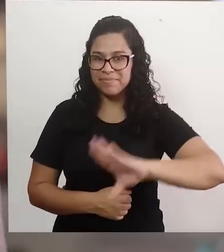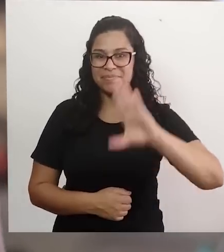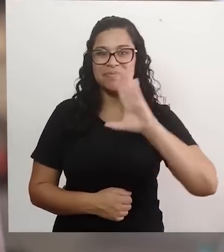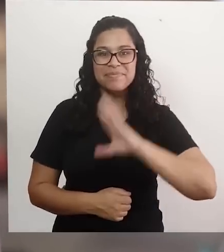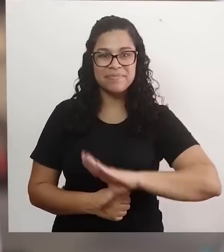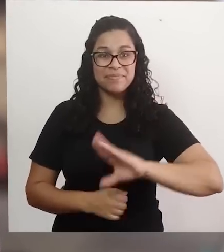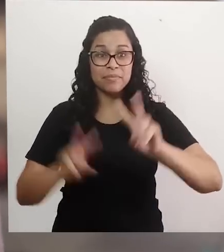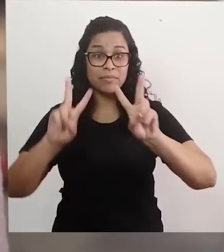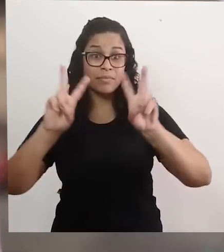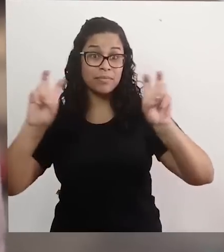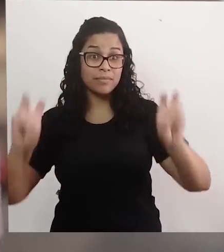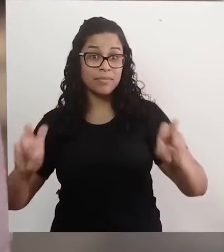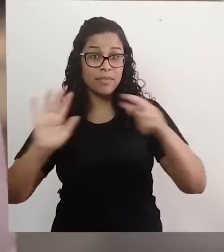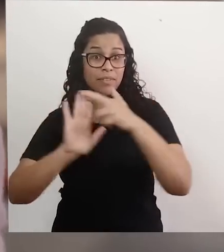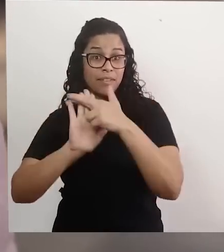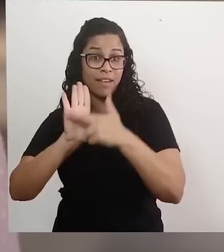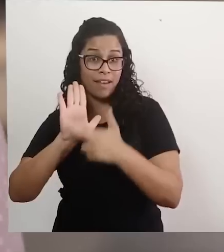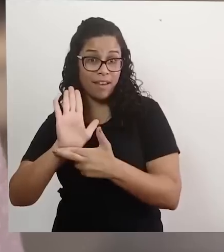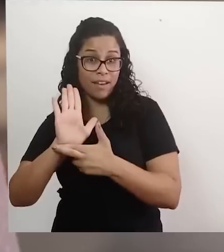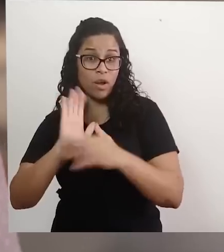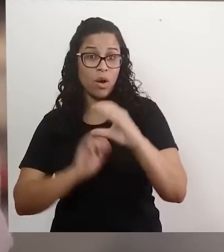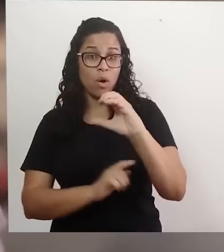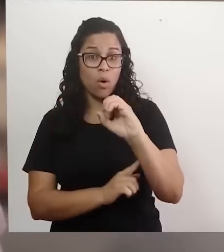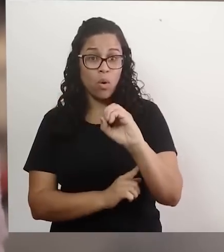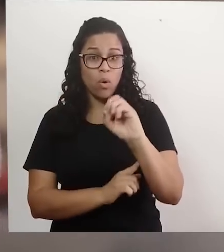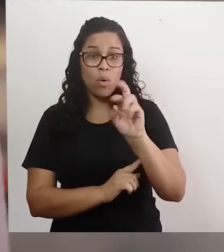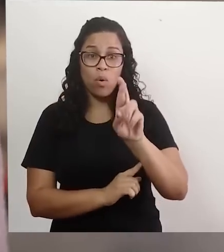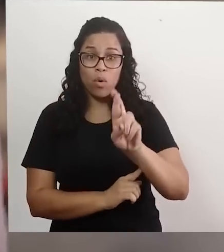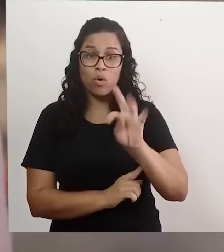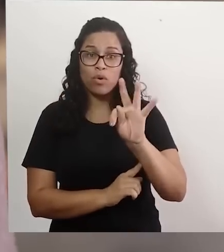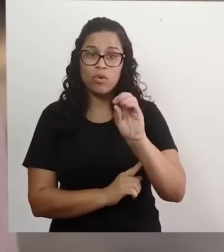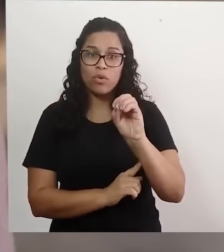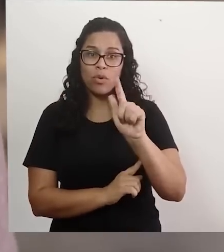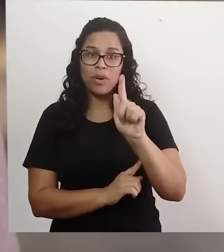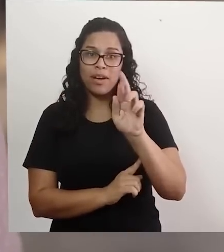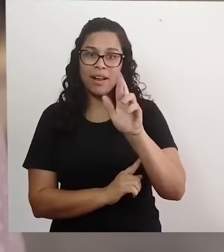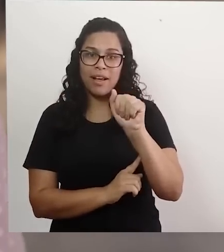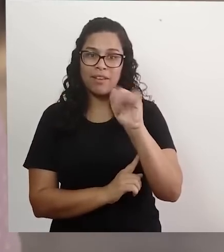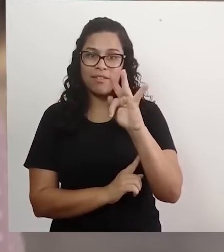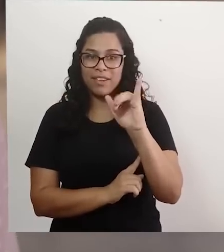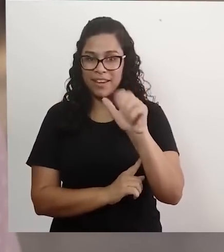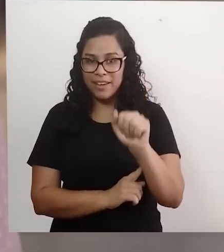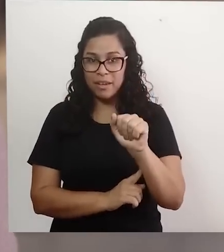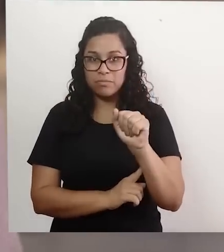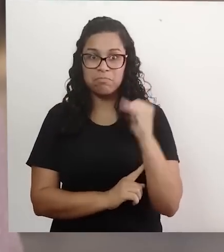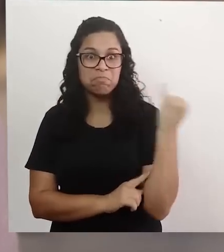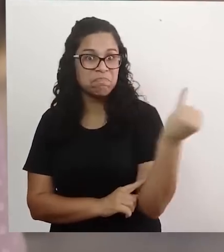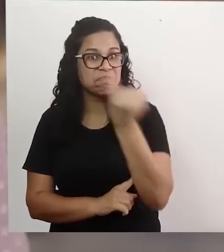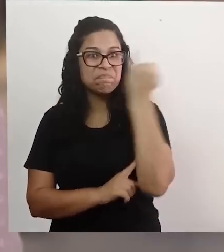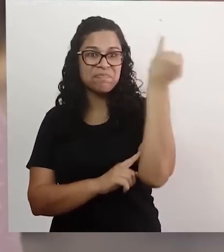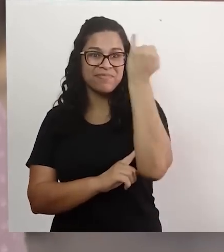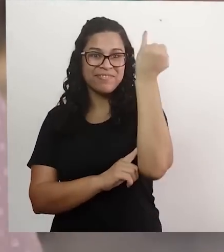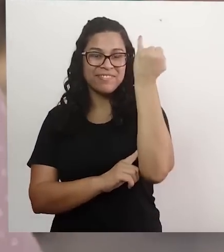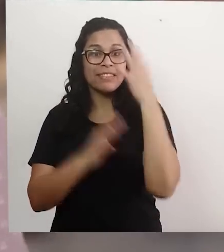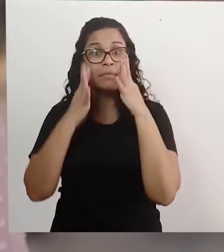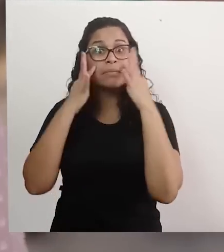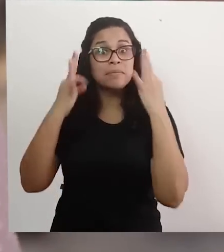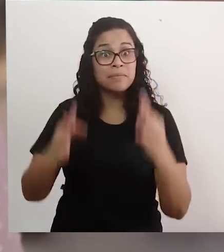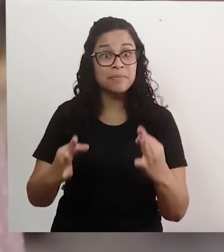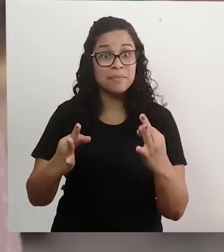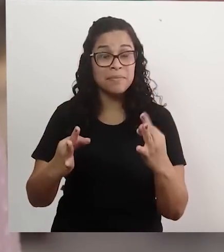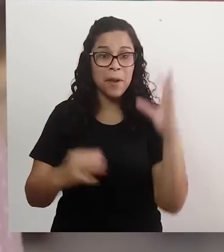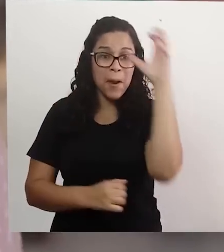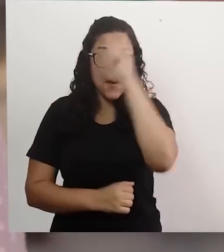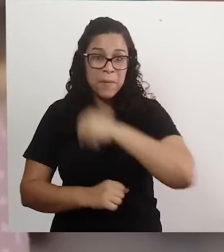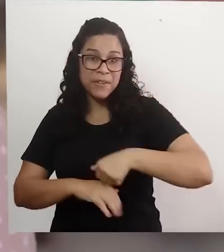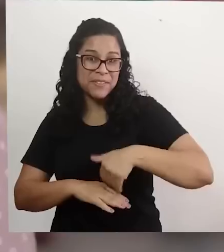Cultura Portuguesa e aprenderemos sobre regras básicas de ortografia. Importante, não é? Então fiquem atentos